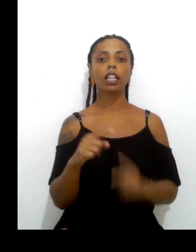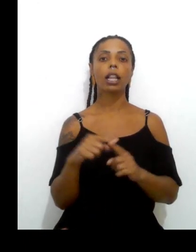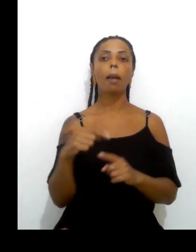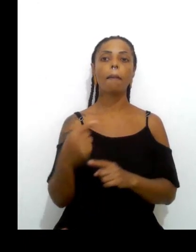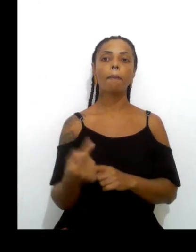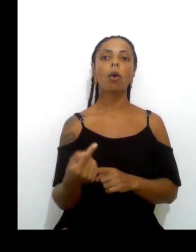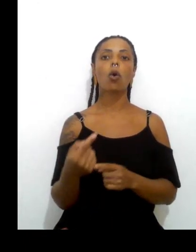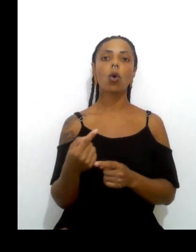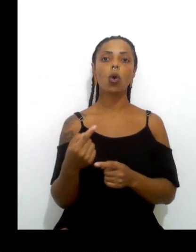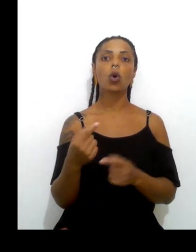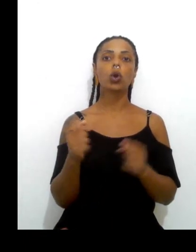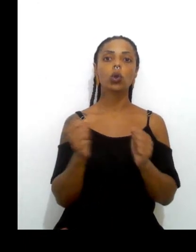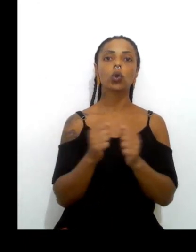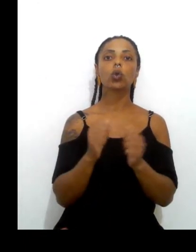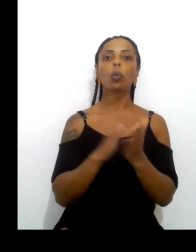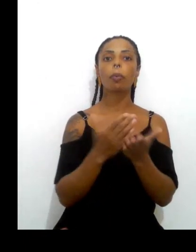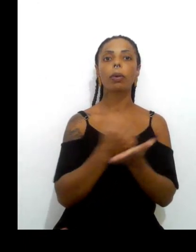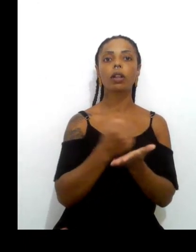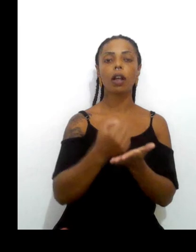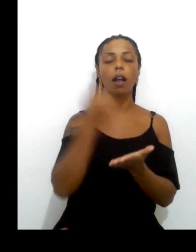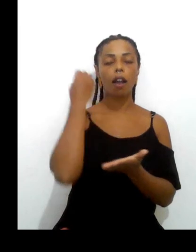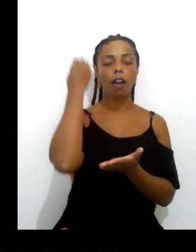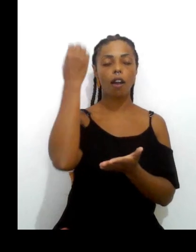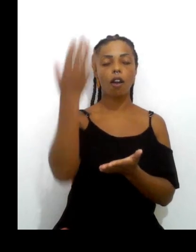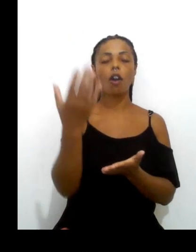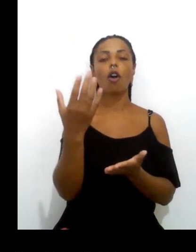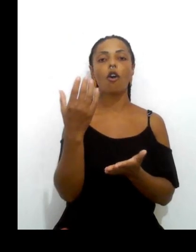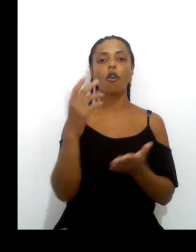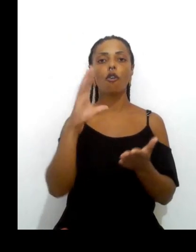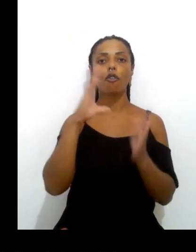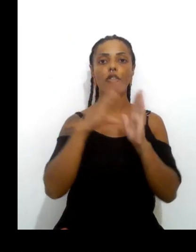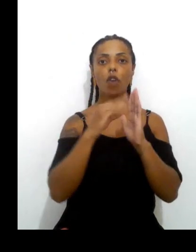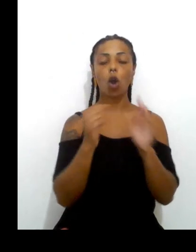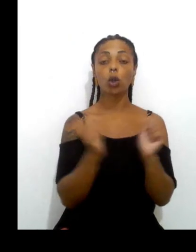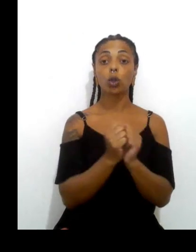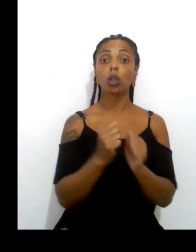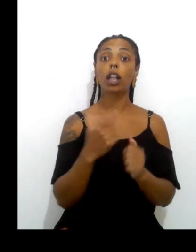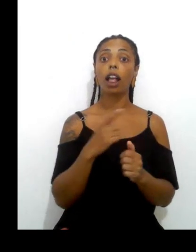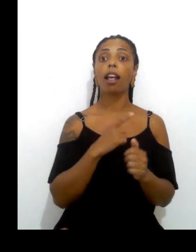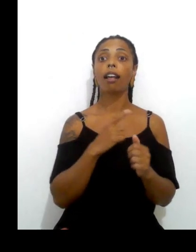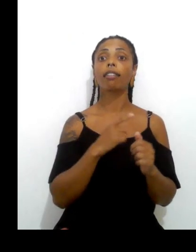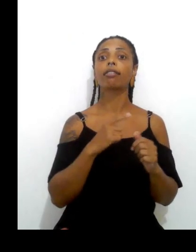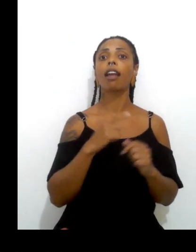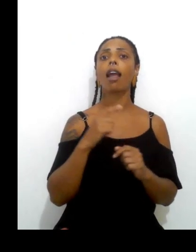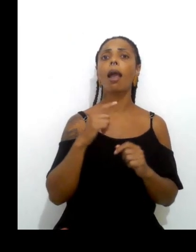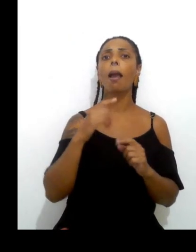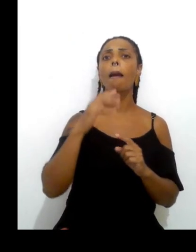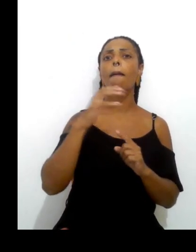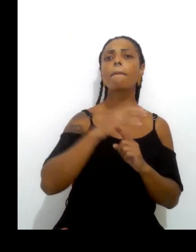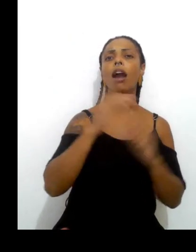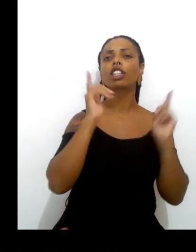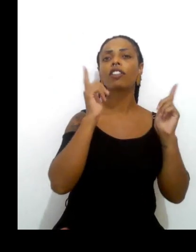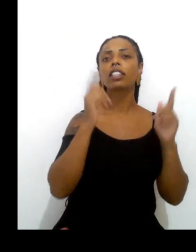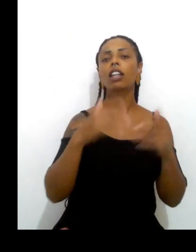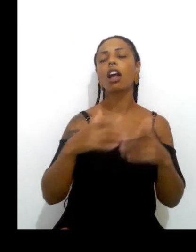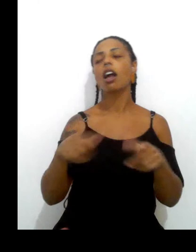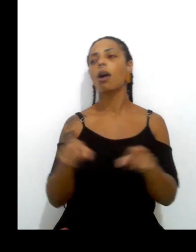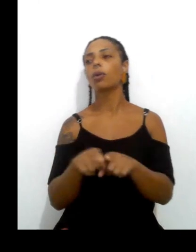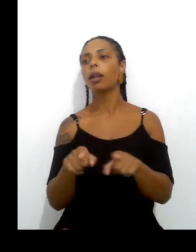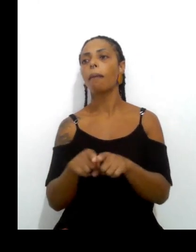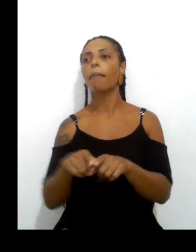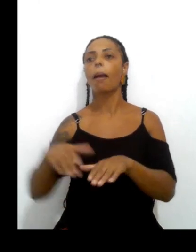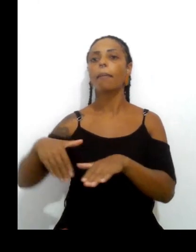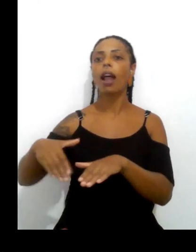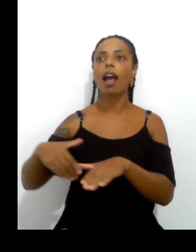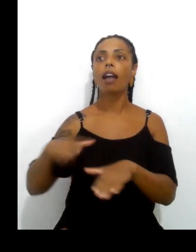encontradas em parques de diversões ao lado da praia e ser fotografado pela máquina era tudo uma experiência que